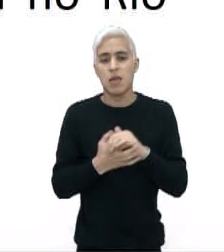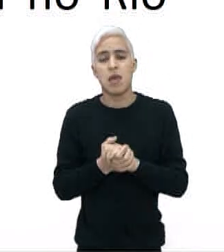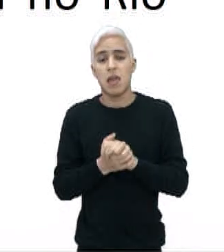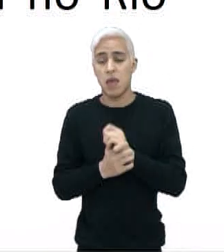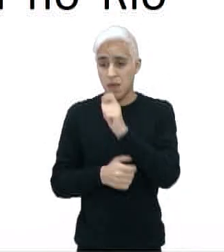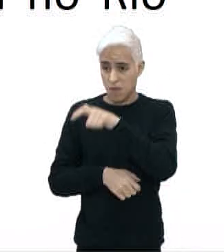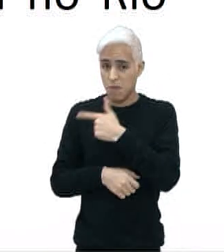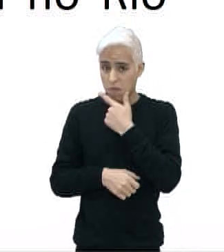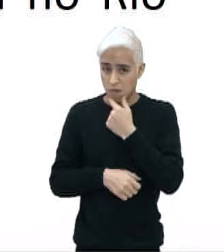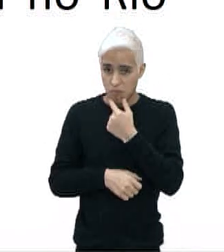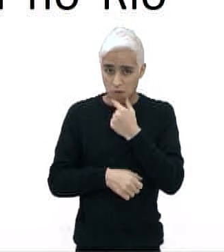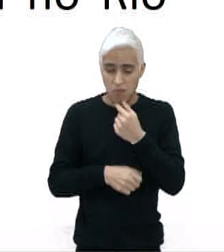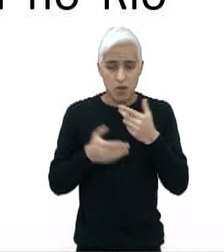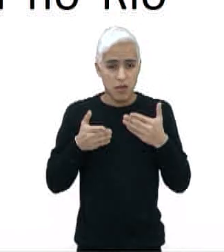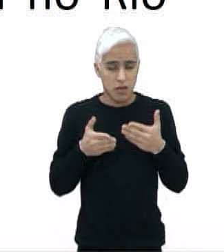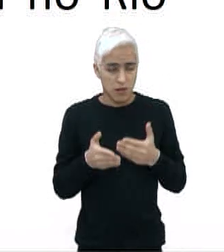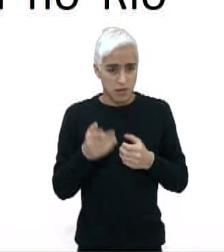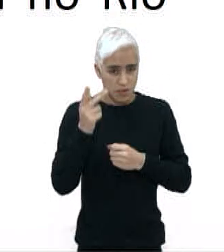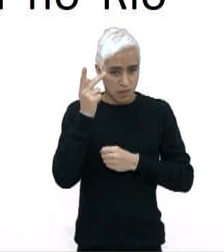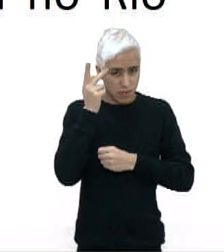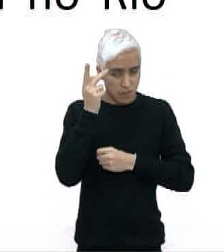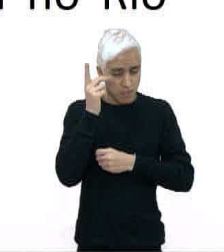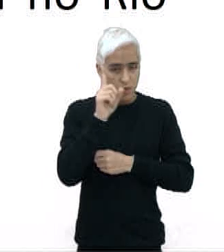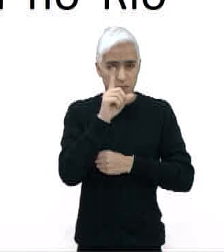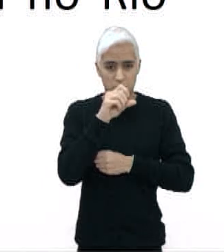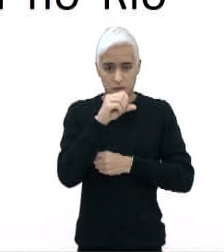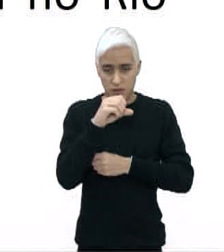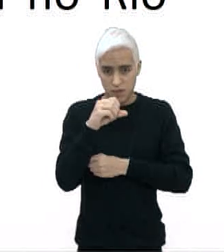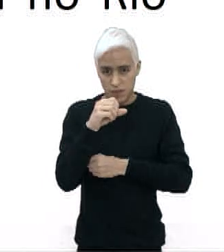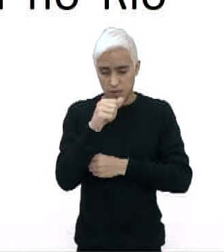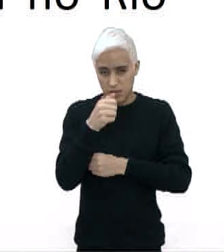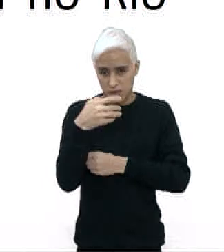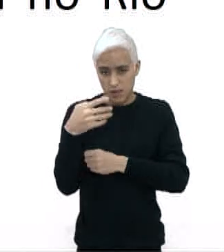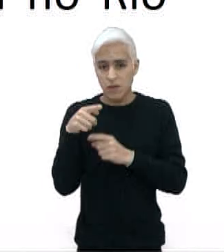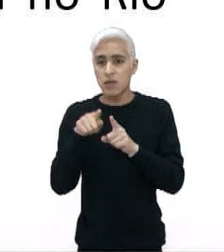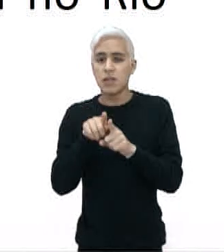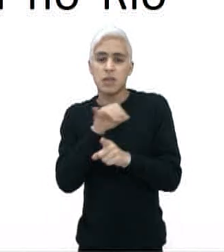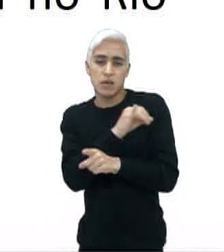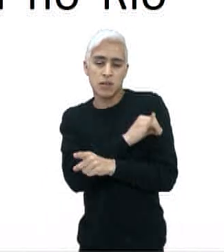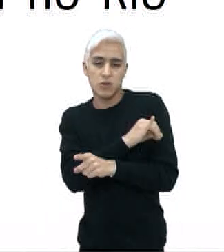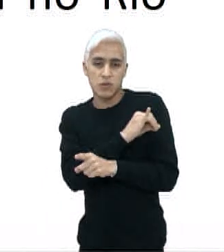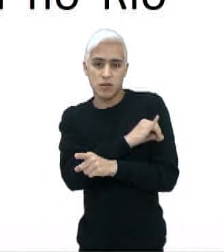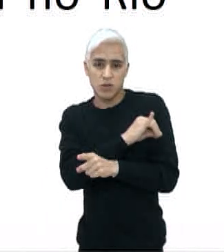Nascimento, Franca, São Paulo, 1914 e Rio de Janeiro,